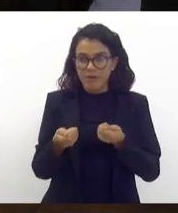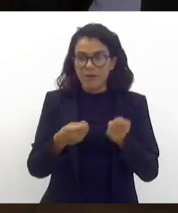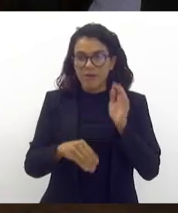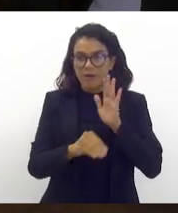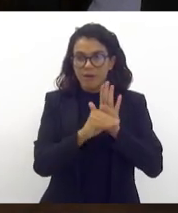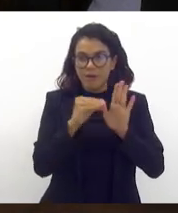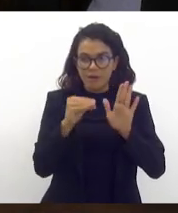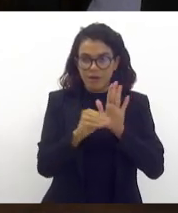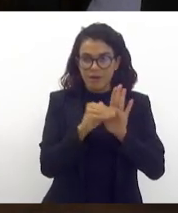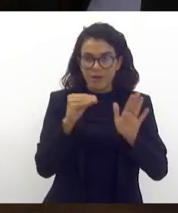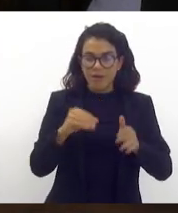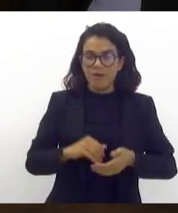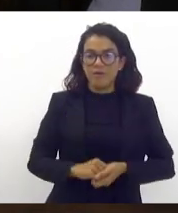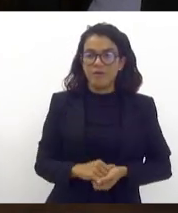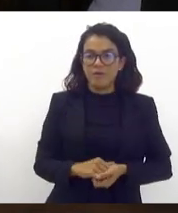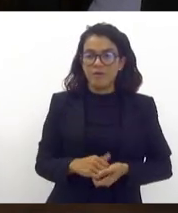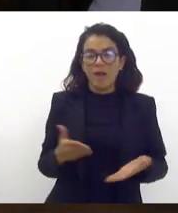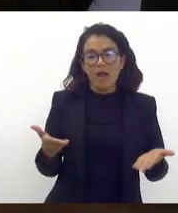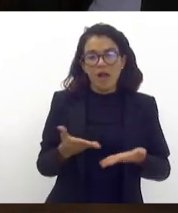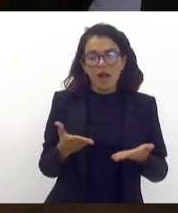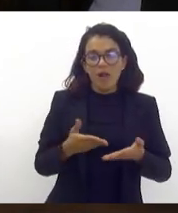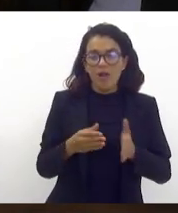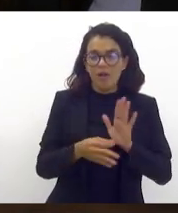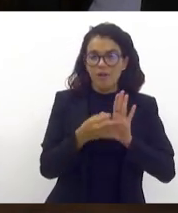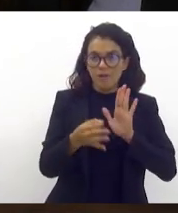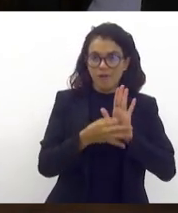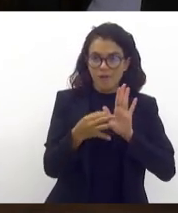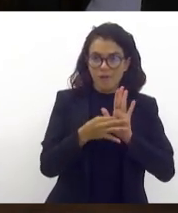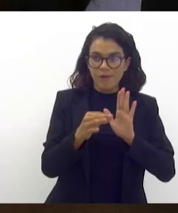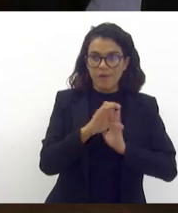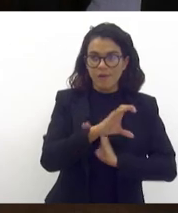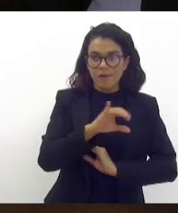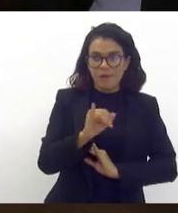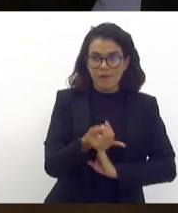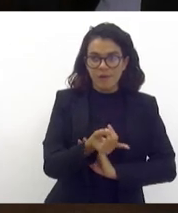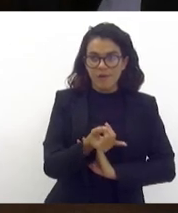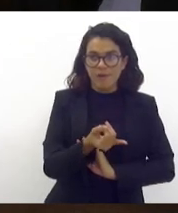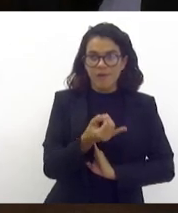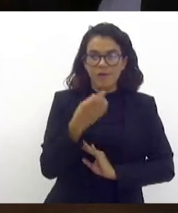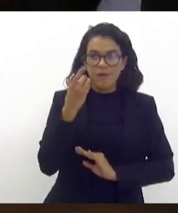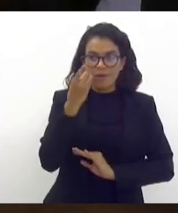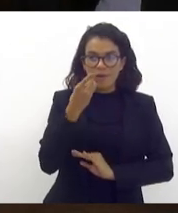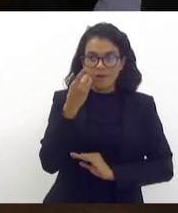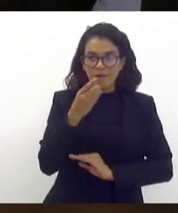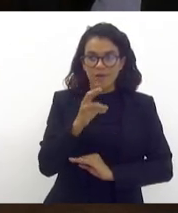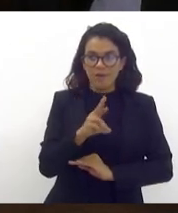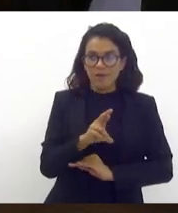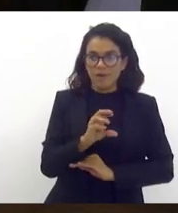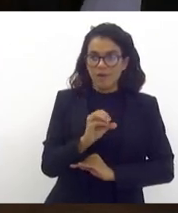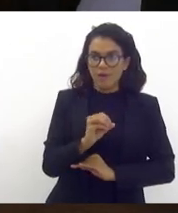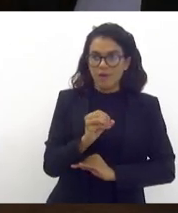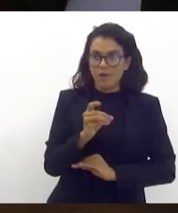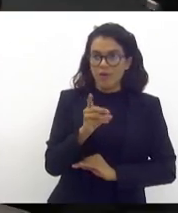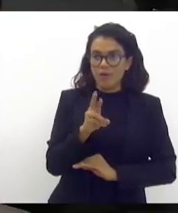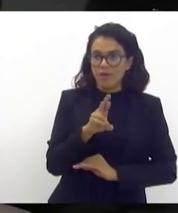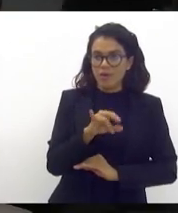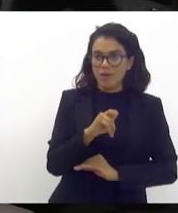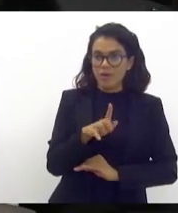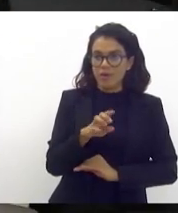emendas de plenário. Para emitir parecer pela Comissão de Constituição e Justiça, deputado Rodrigo Amorim.